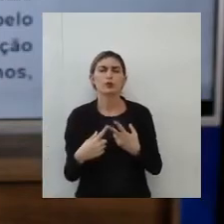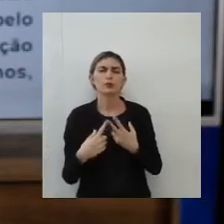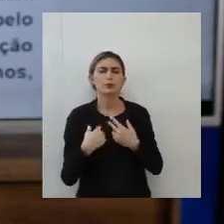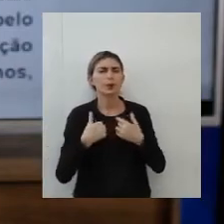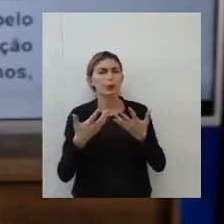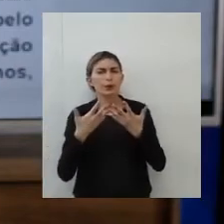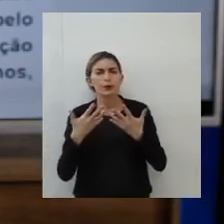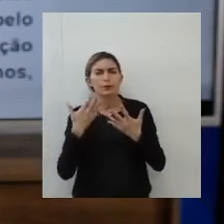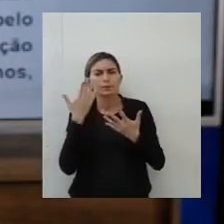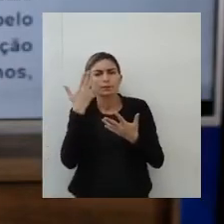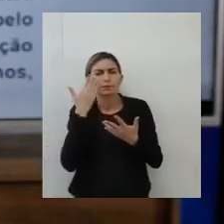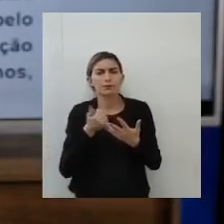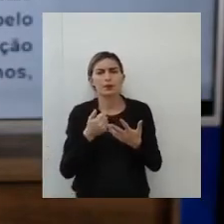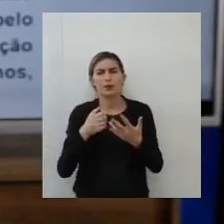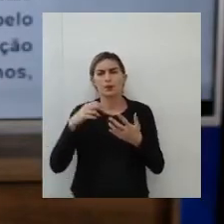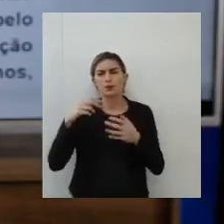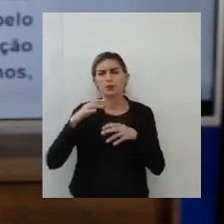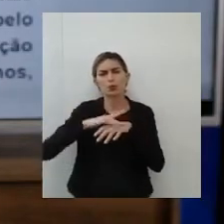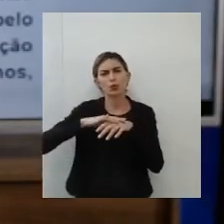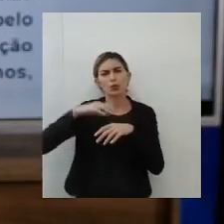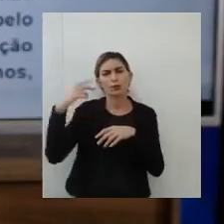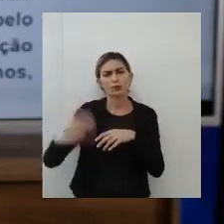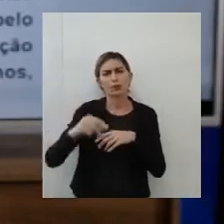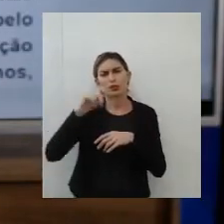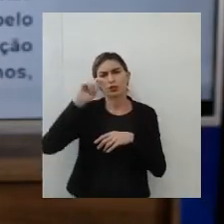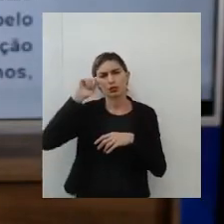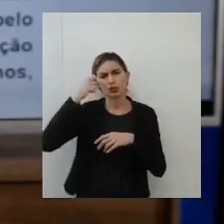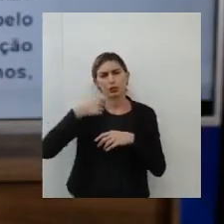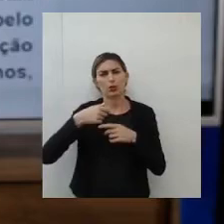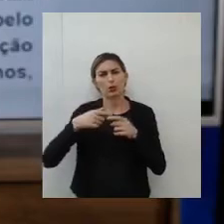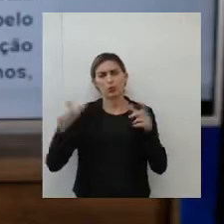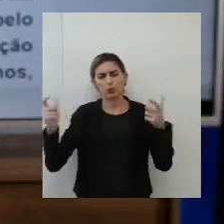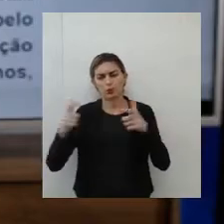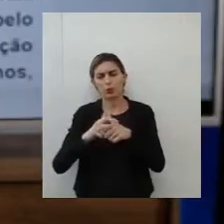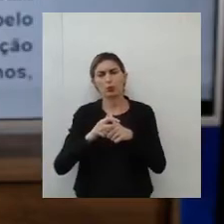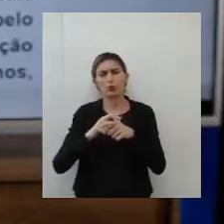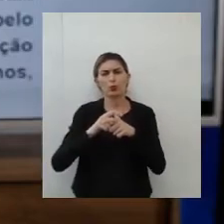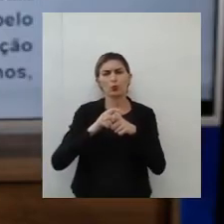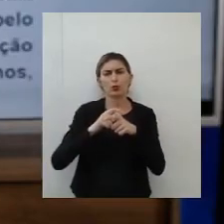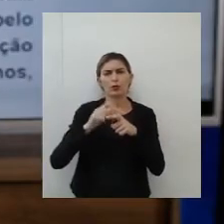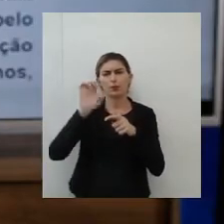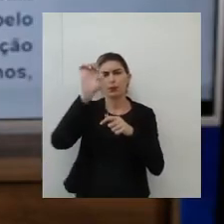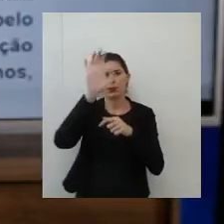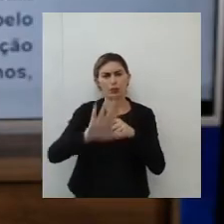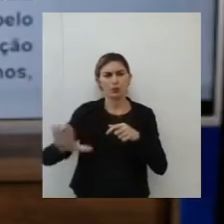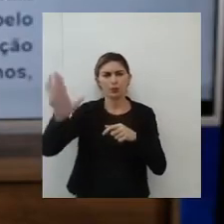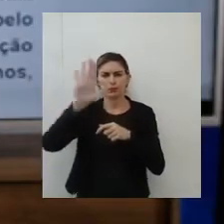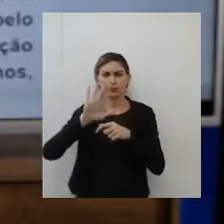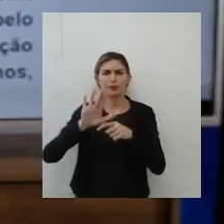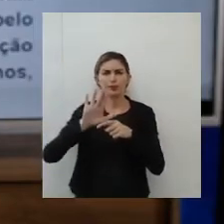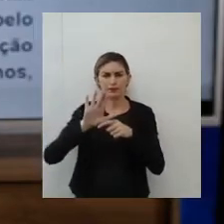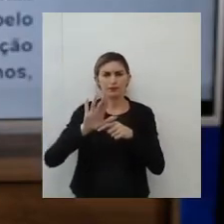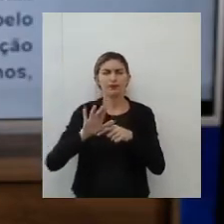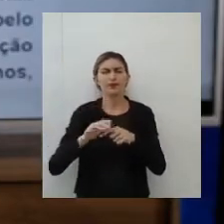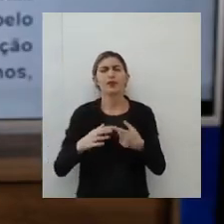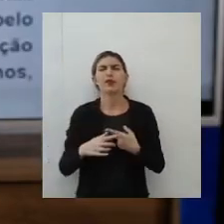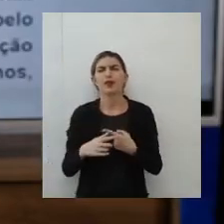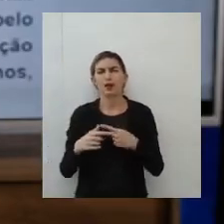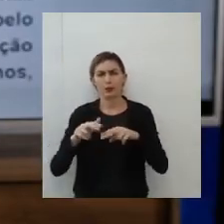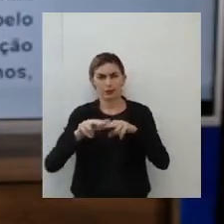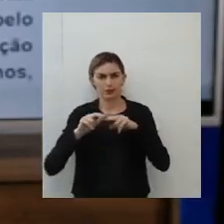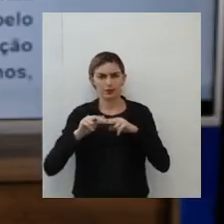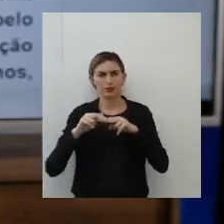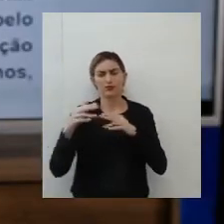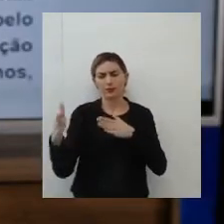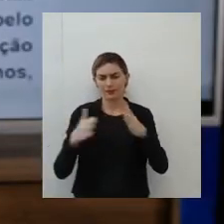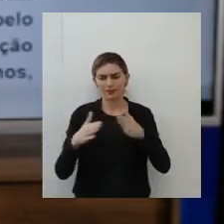E quero saber sobre a peste negra que dizimou cerca de 1/3 da população europeia. As revoltas camponesas ocasionadas